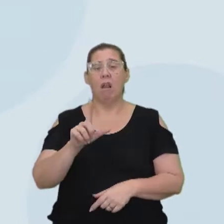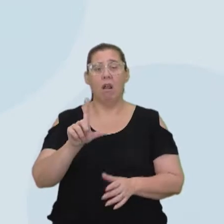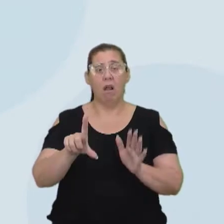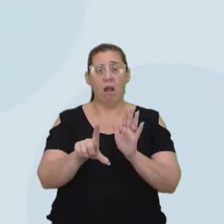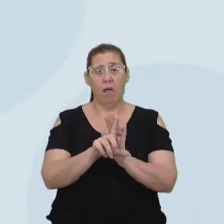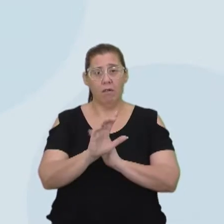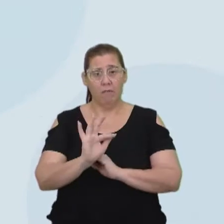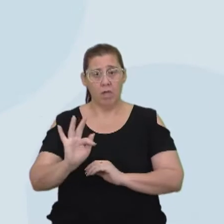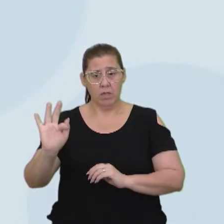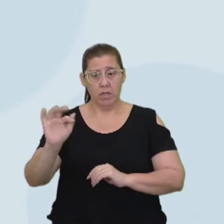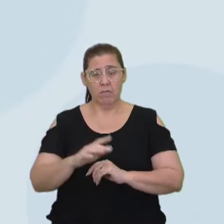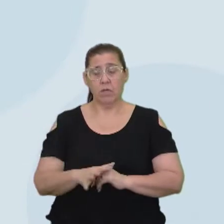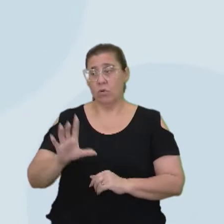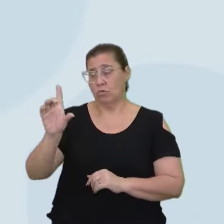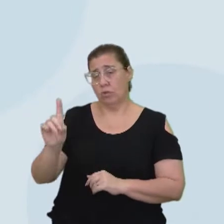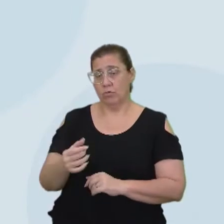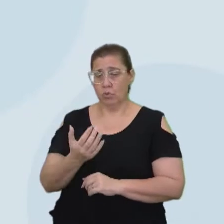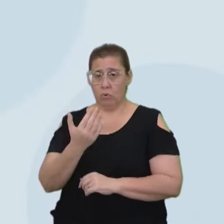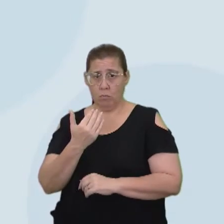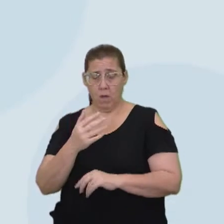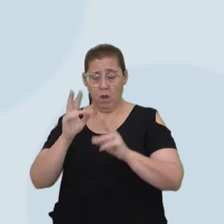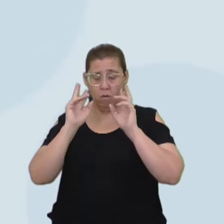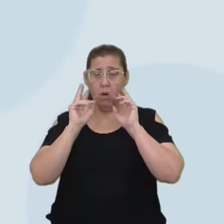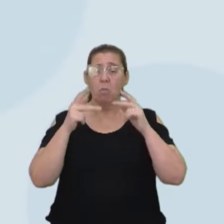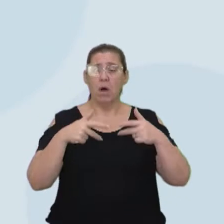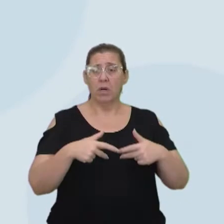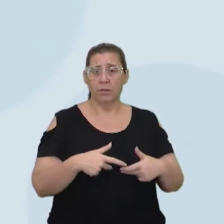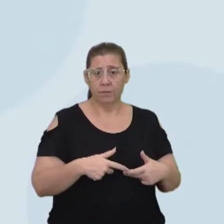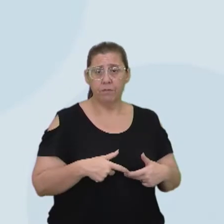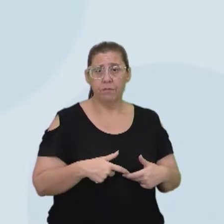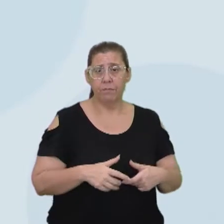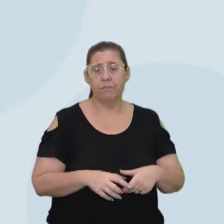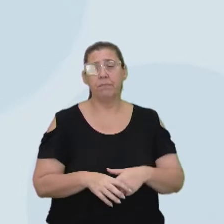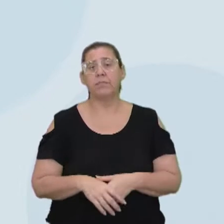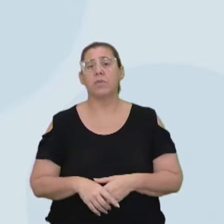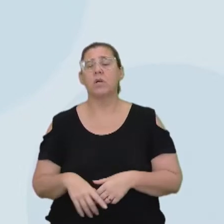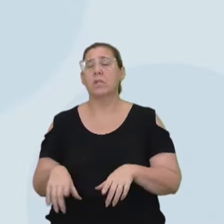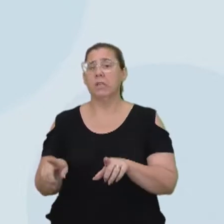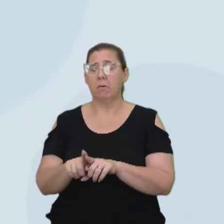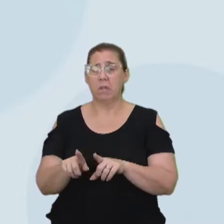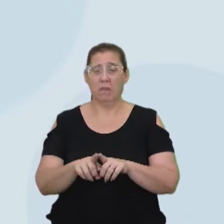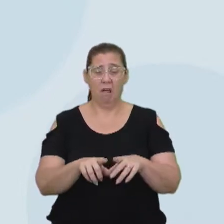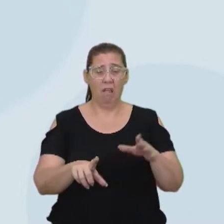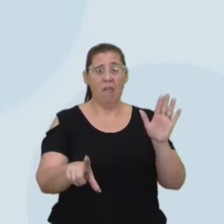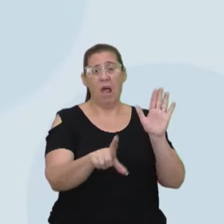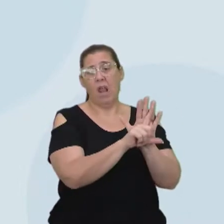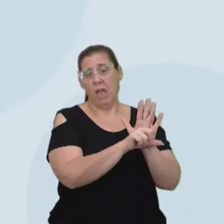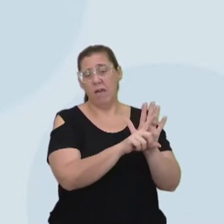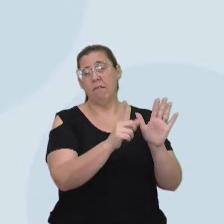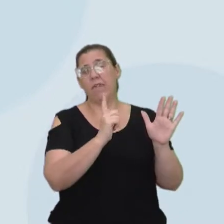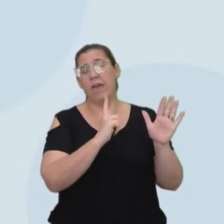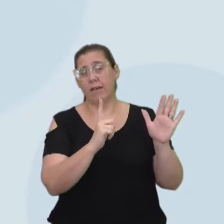Então, assim, o direito à alimentação, além de ser um direito humano, ele também é previsto por lei, tá?